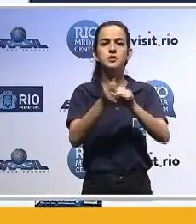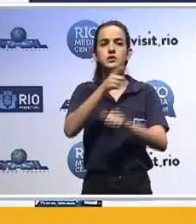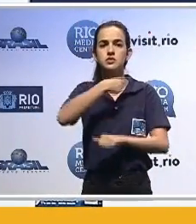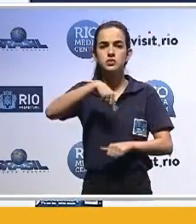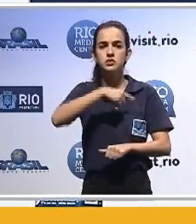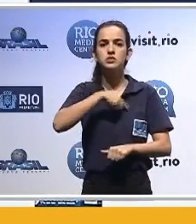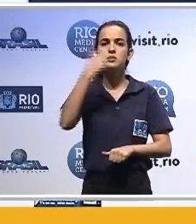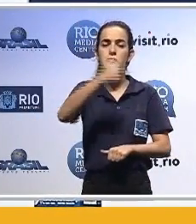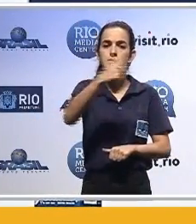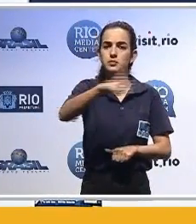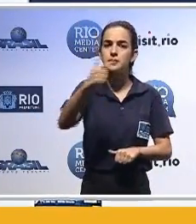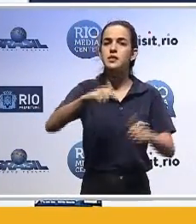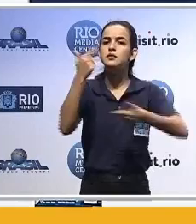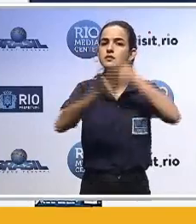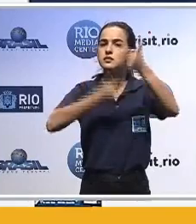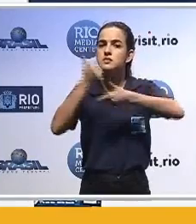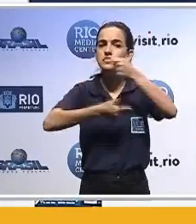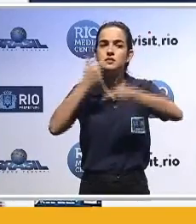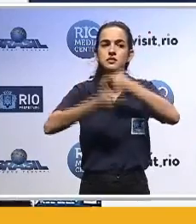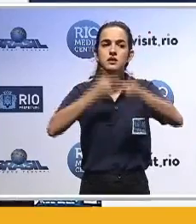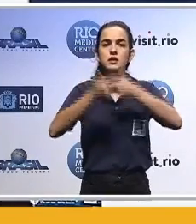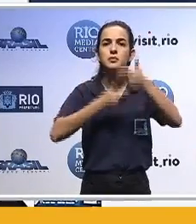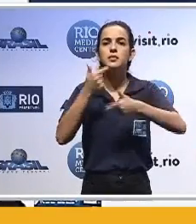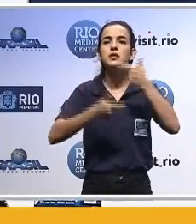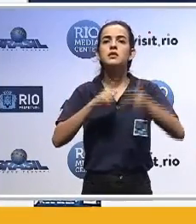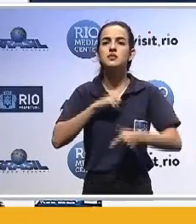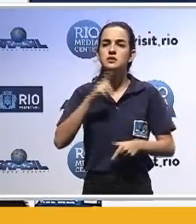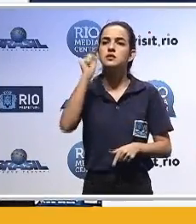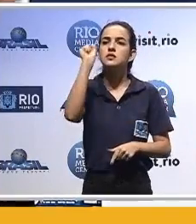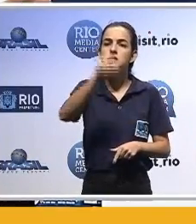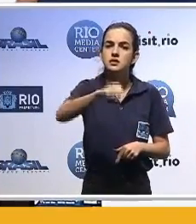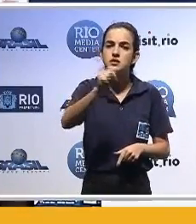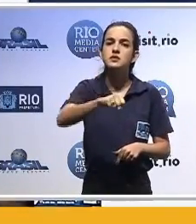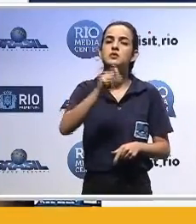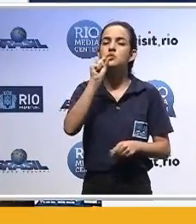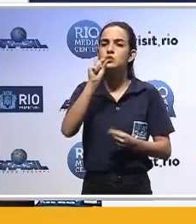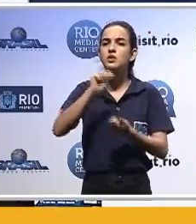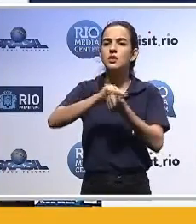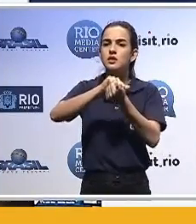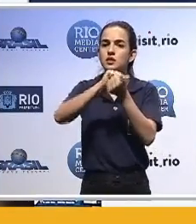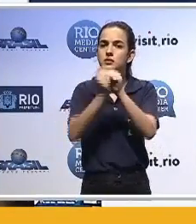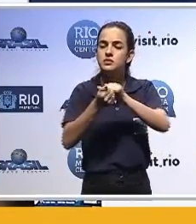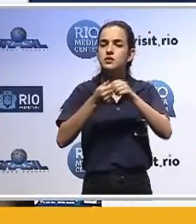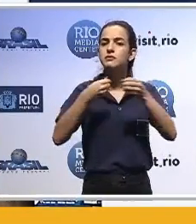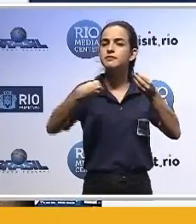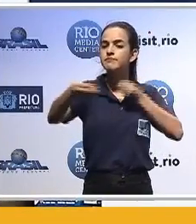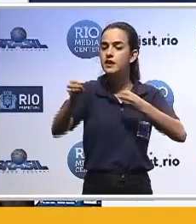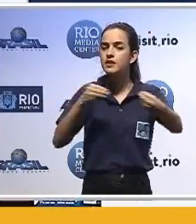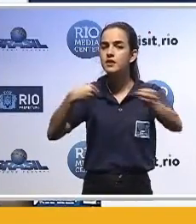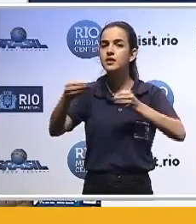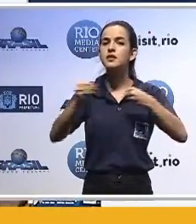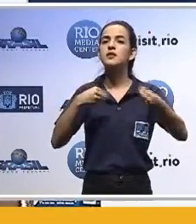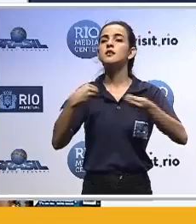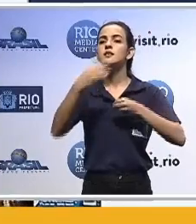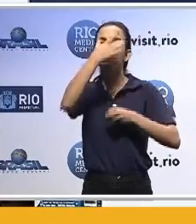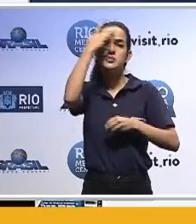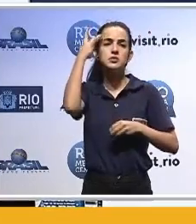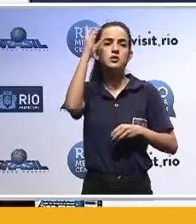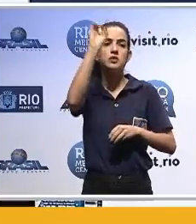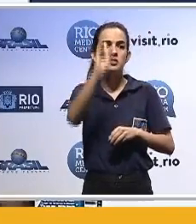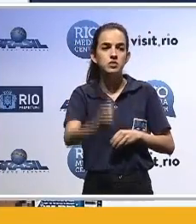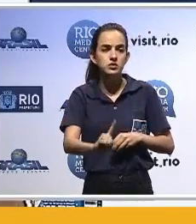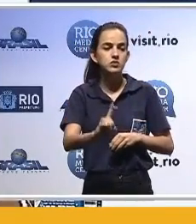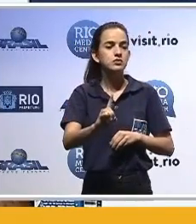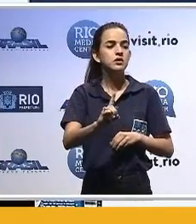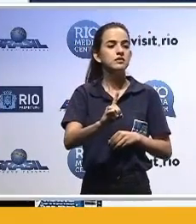mais trabalhando para que haja, sim, uma mais flexibilização, para que tenham mais